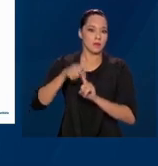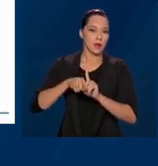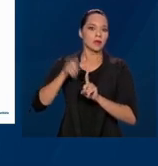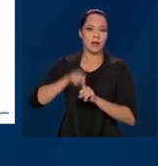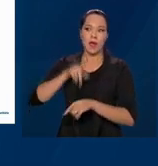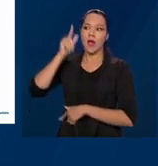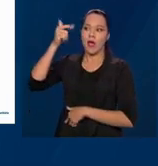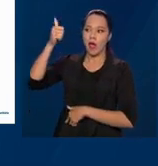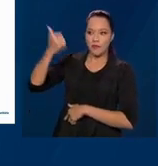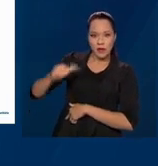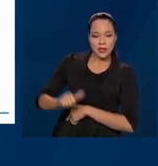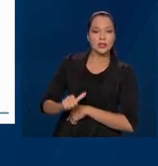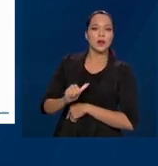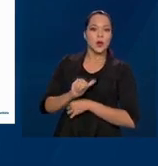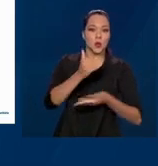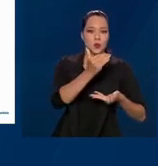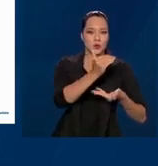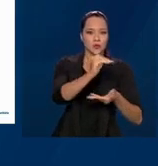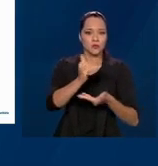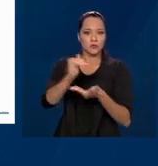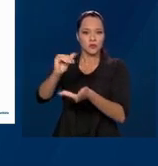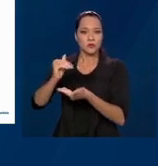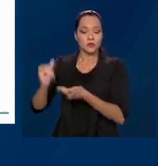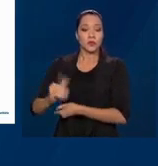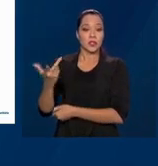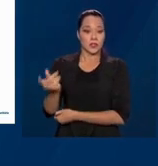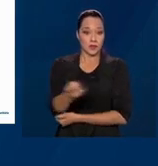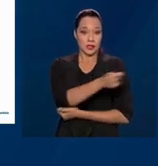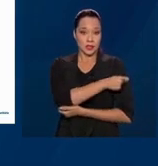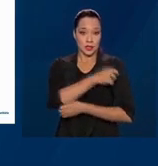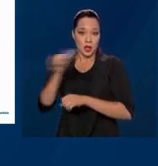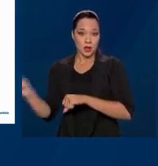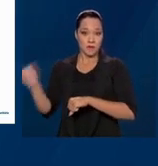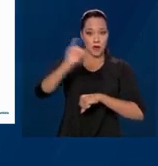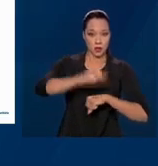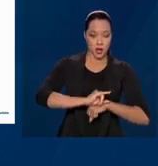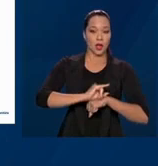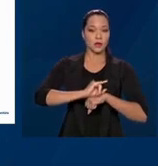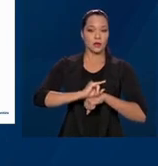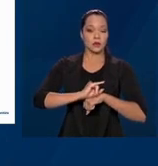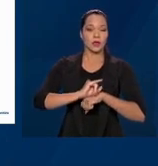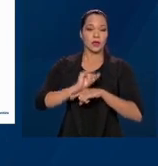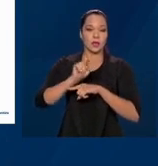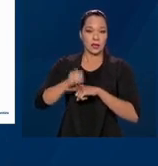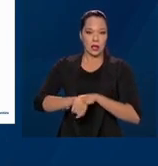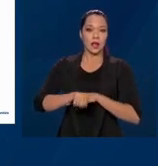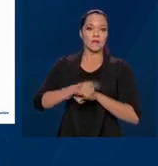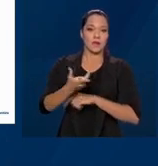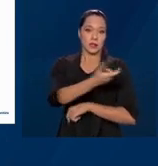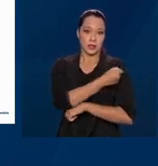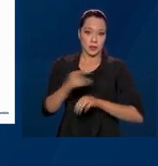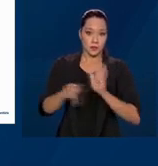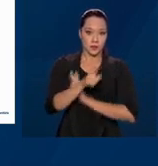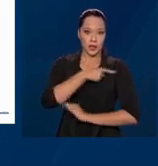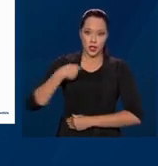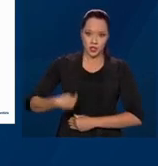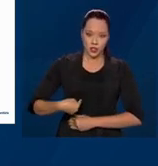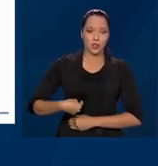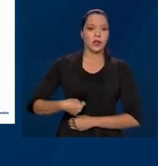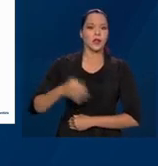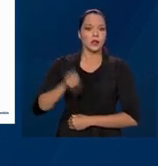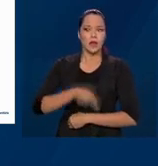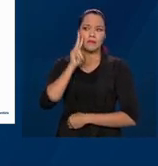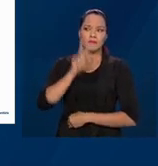avaliação de potência dos lotes de vacina importados da Sinovac. Potência é uma avaliação que